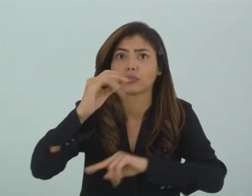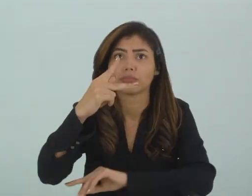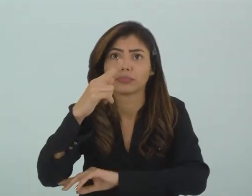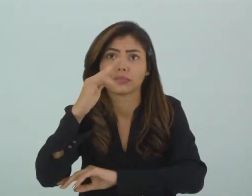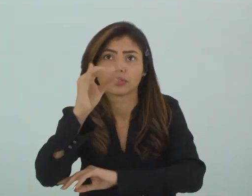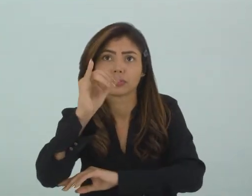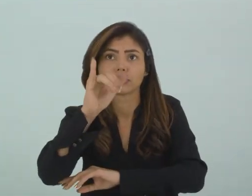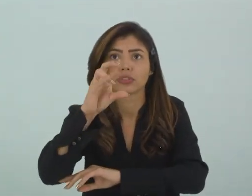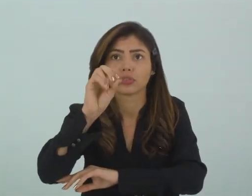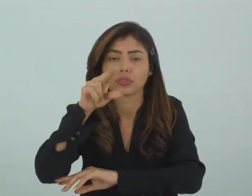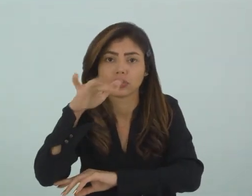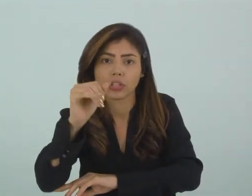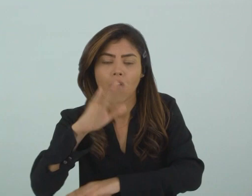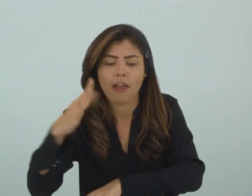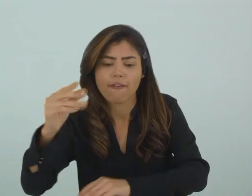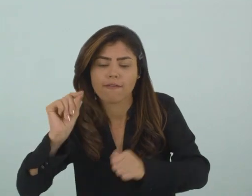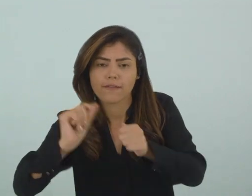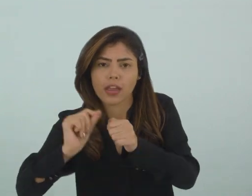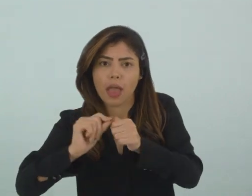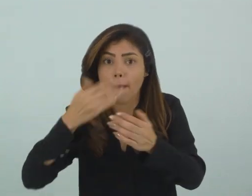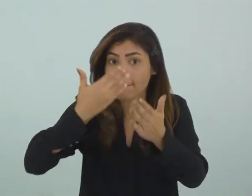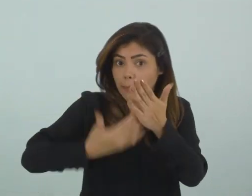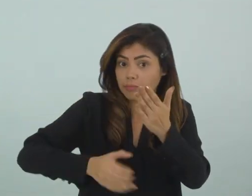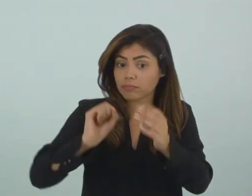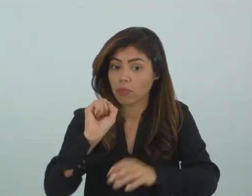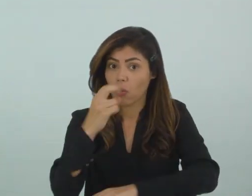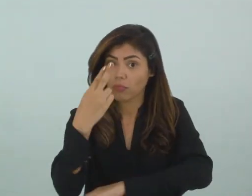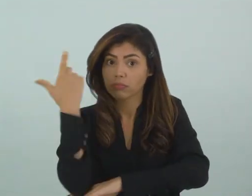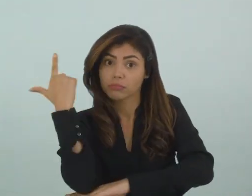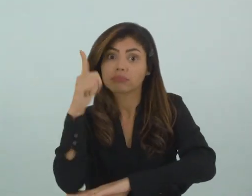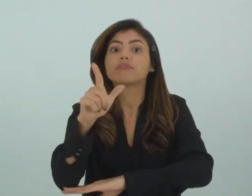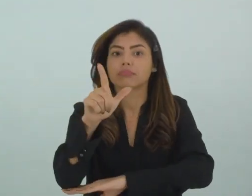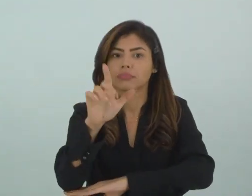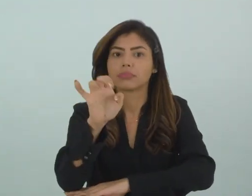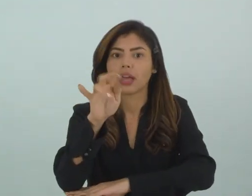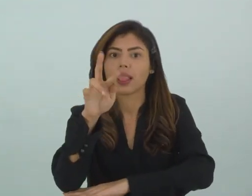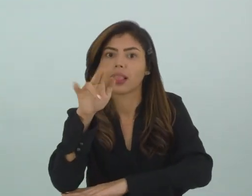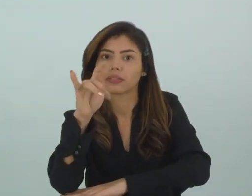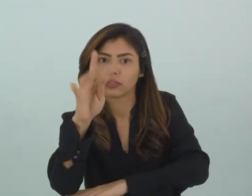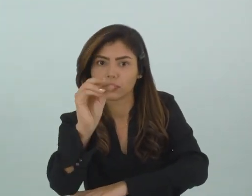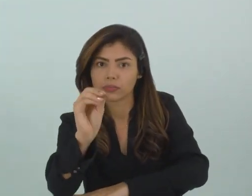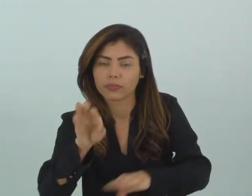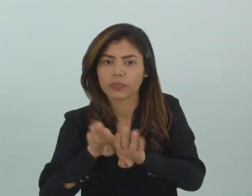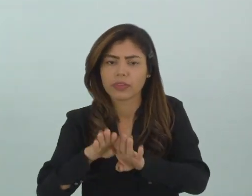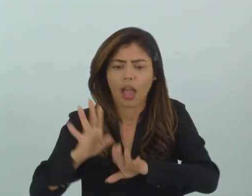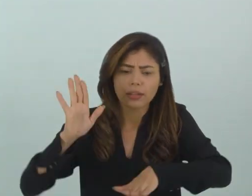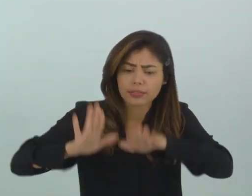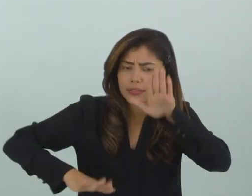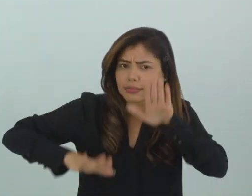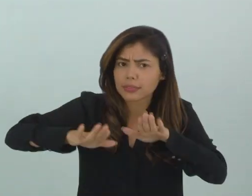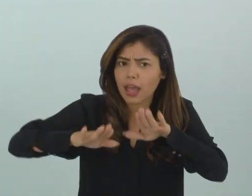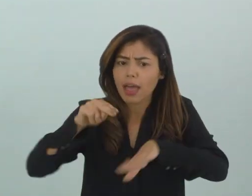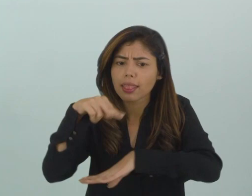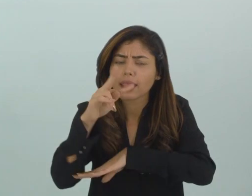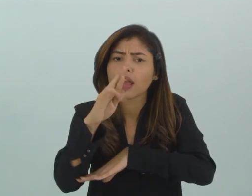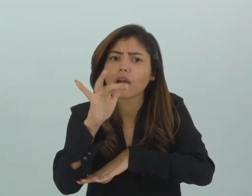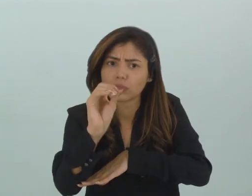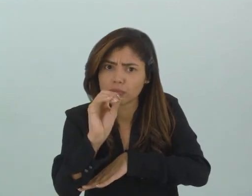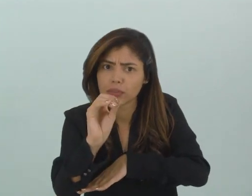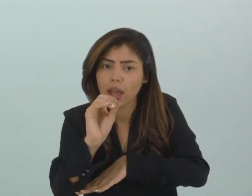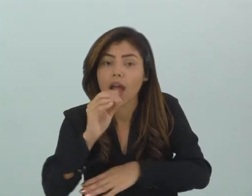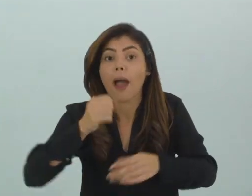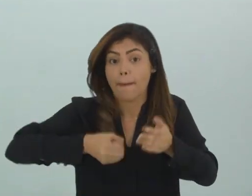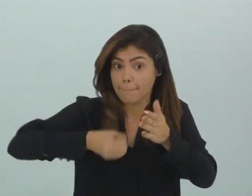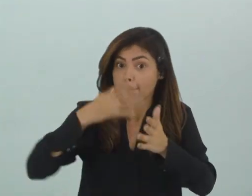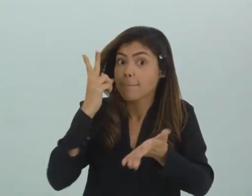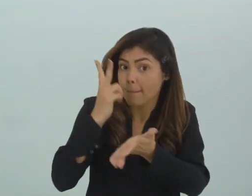átomos perdem ou ganham elétrons. Naturalmente, os átomos eles são neutros. A mesma quantidade de prótons no núcleo